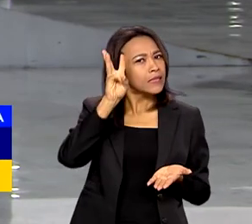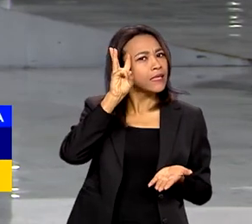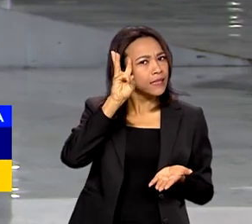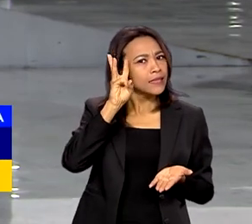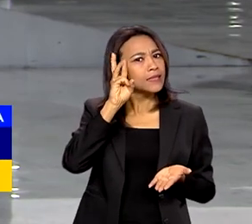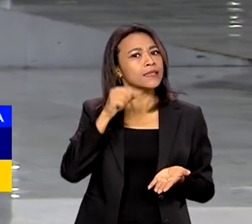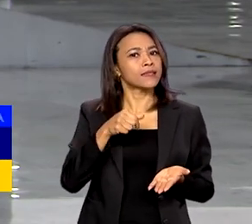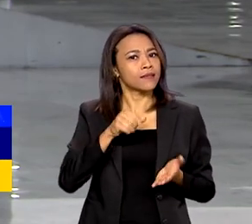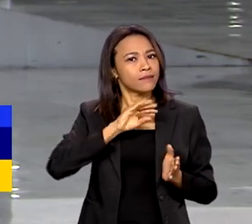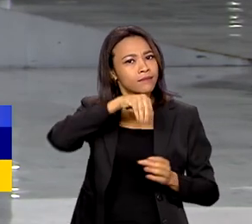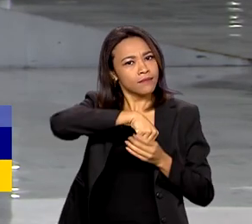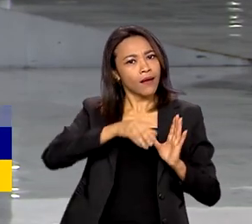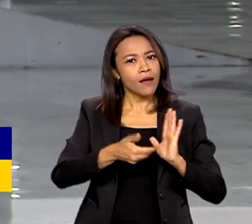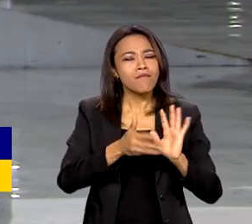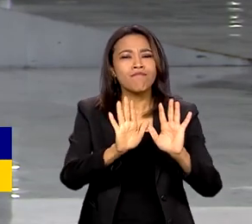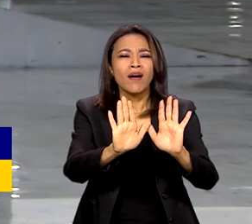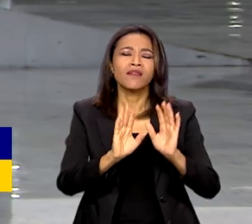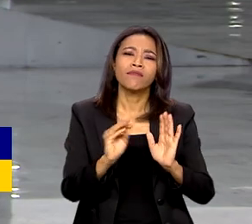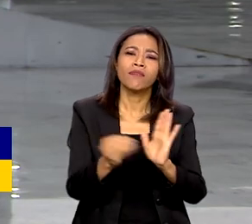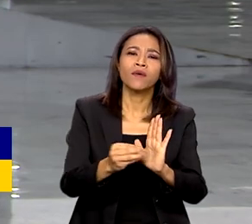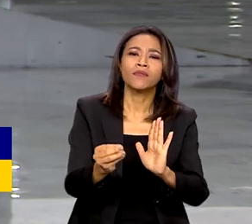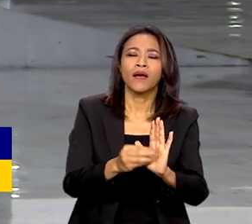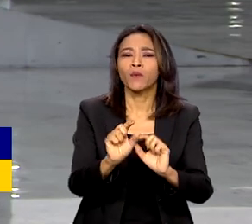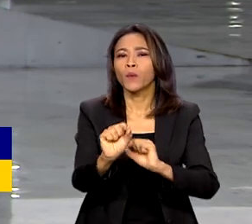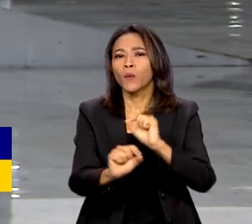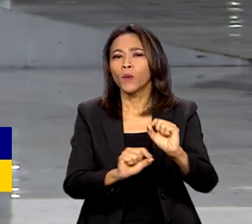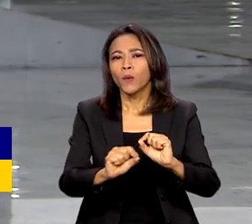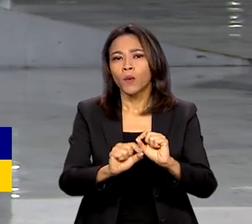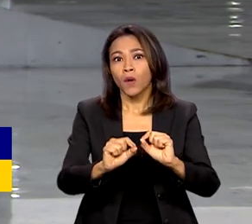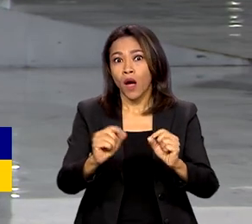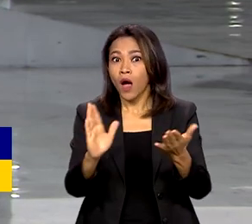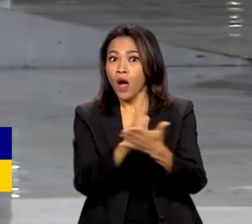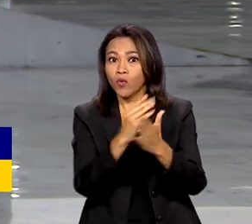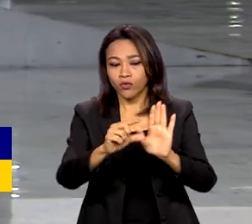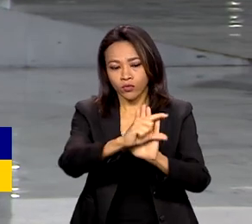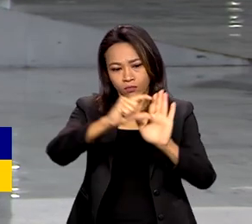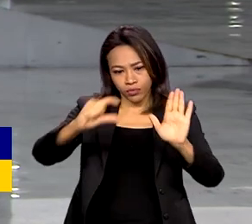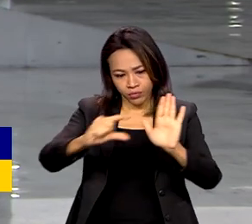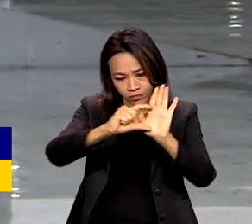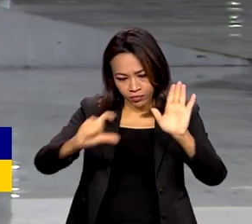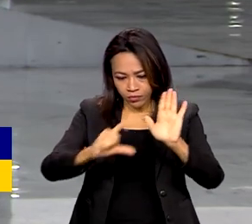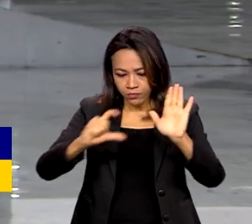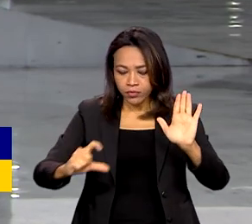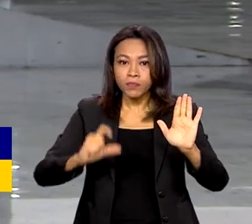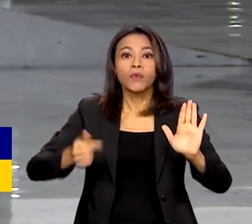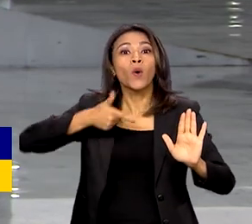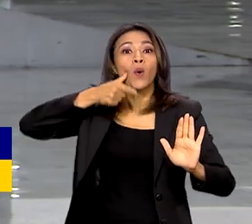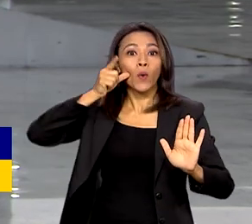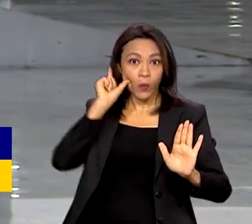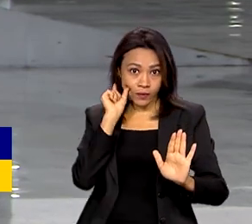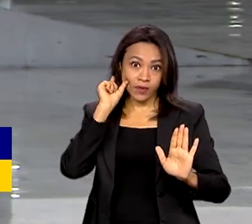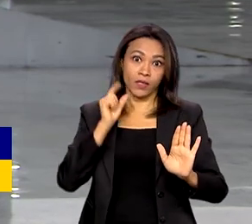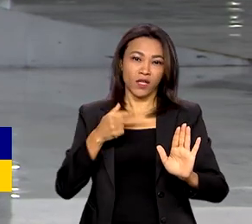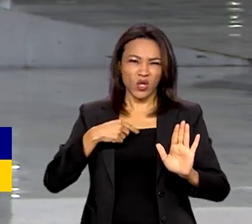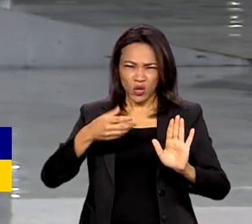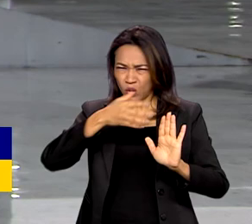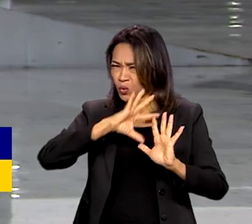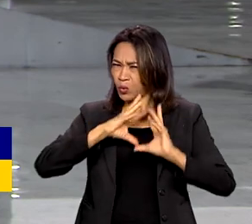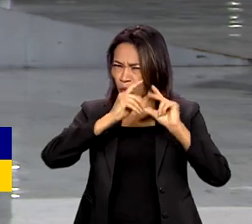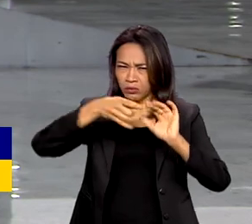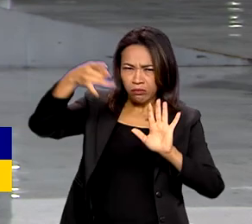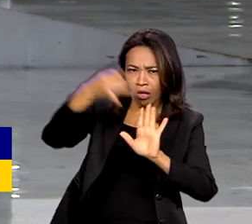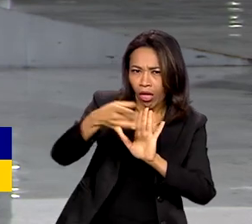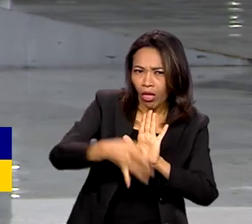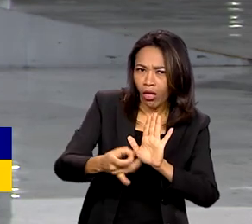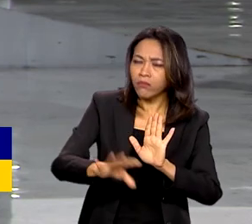dos Deputados, mas faltava, né, apreciar os destaques, né, o que foi feito ontem, né, e todos foram rejeitados, né, entre